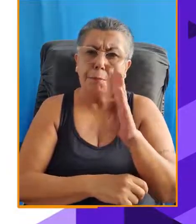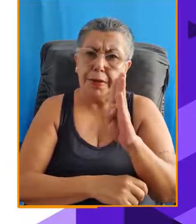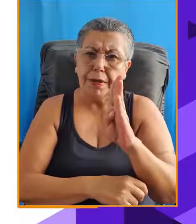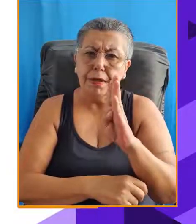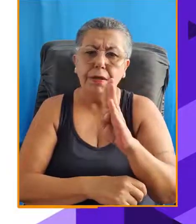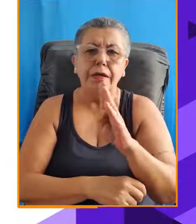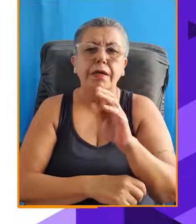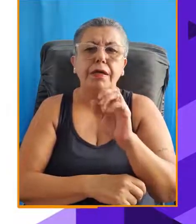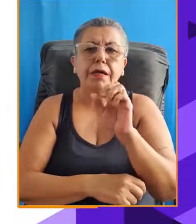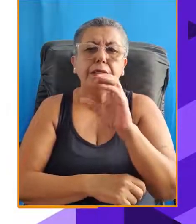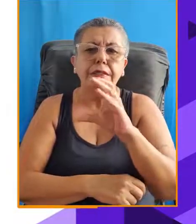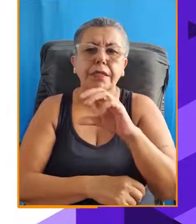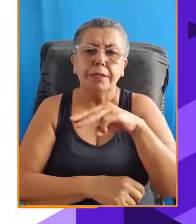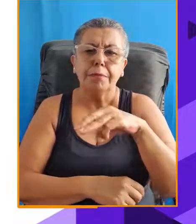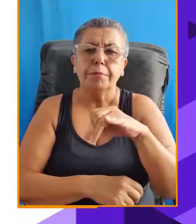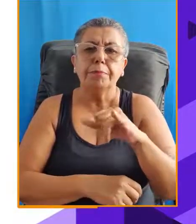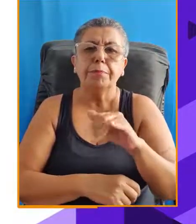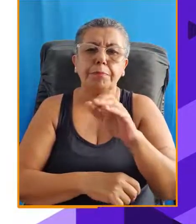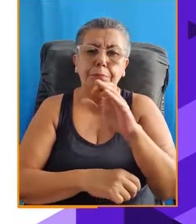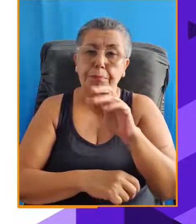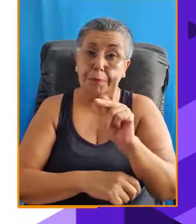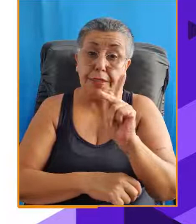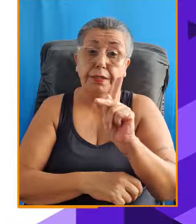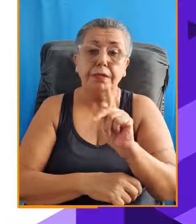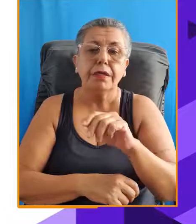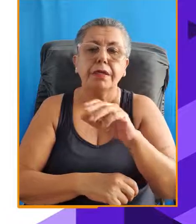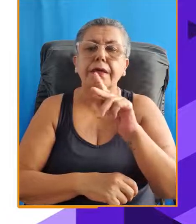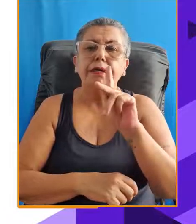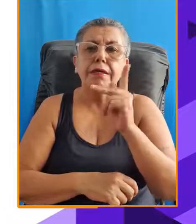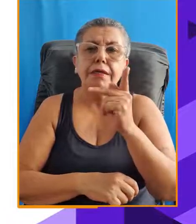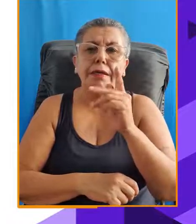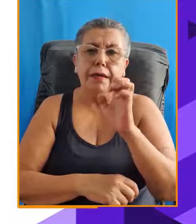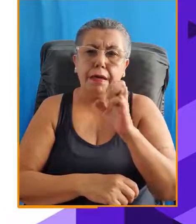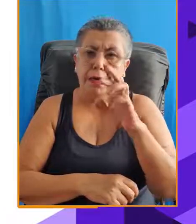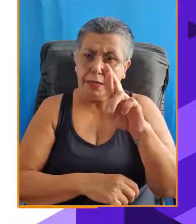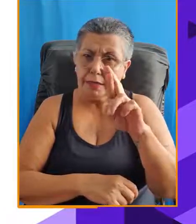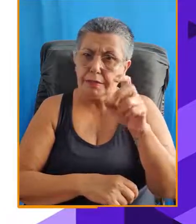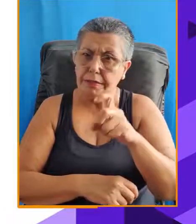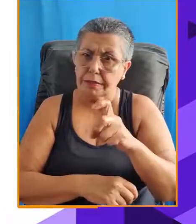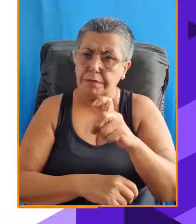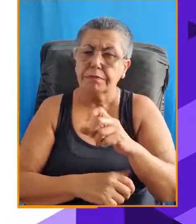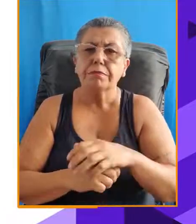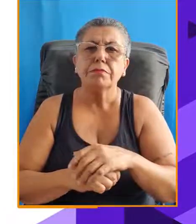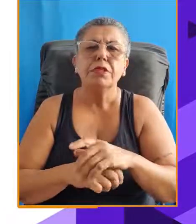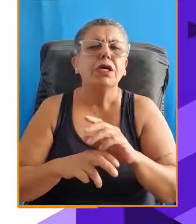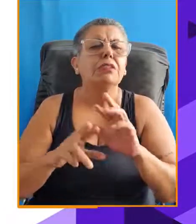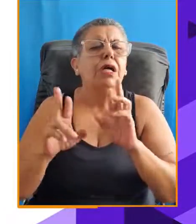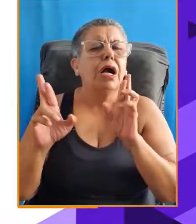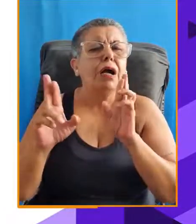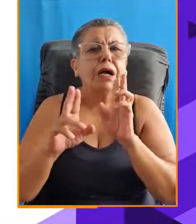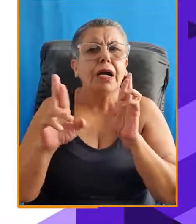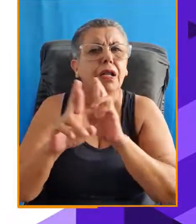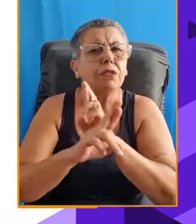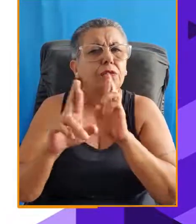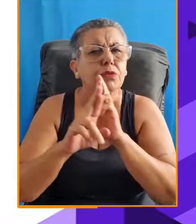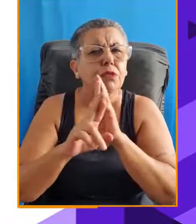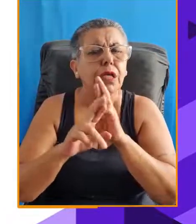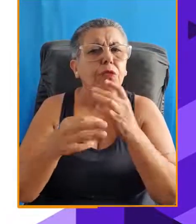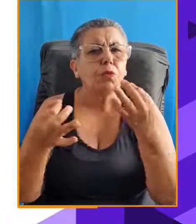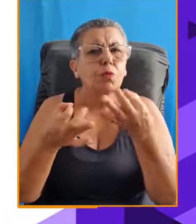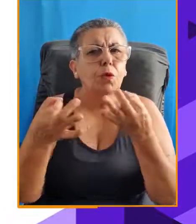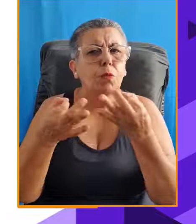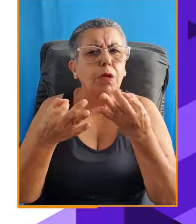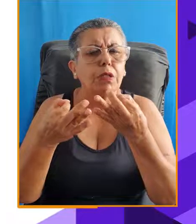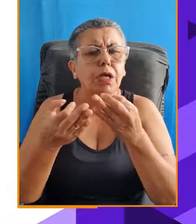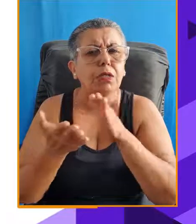X. A relevância de conhecer e compreender esses sistemas está diretamente relacionado com a qualidade do